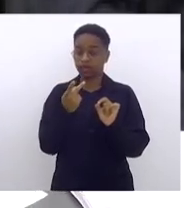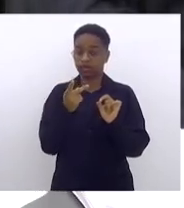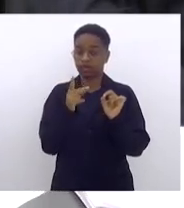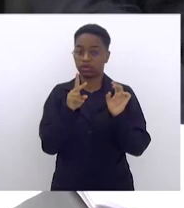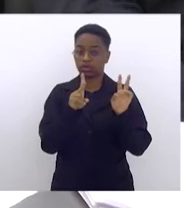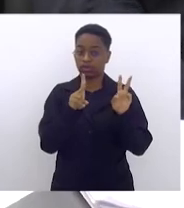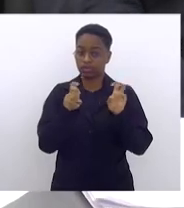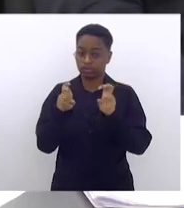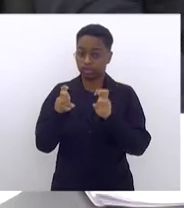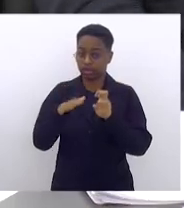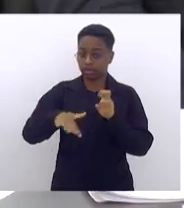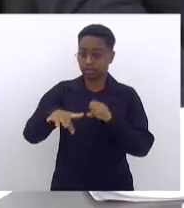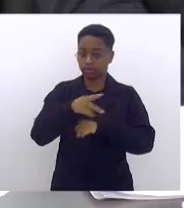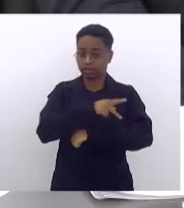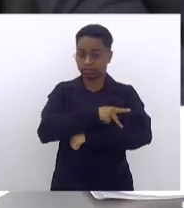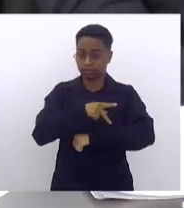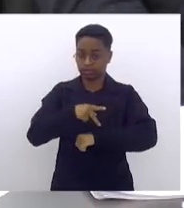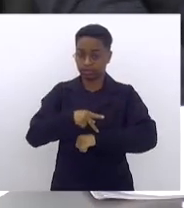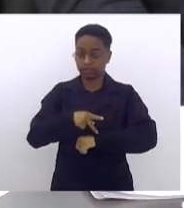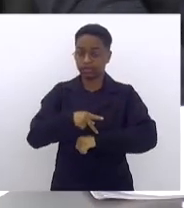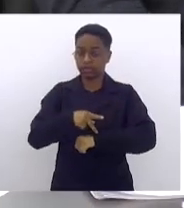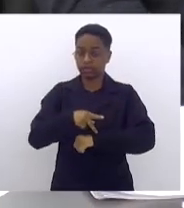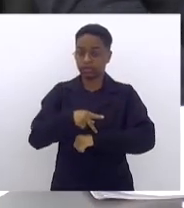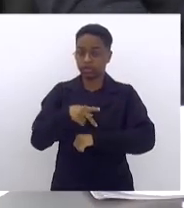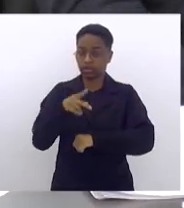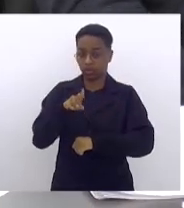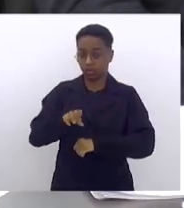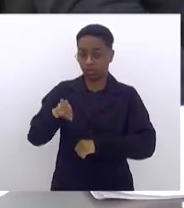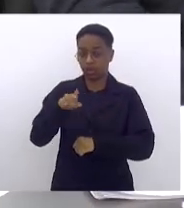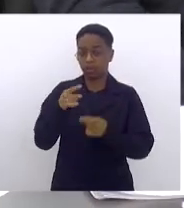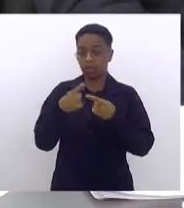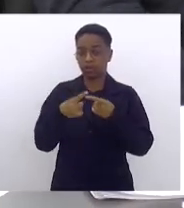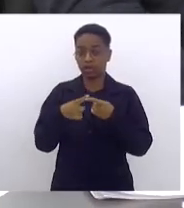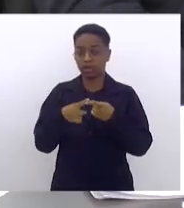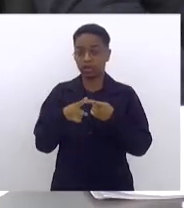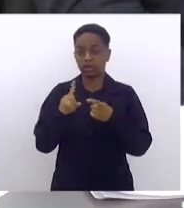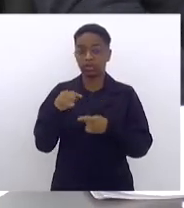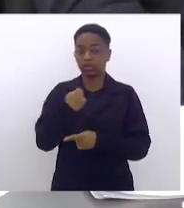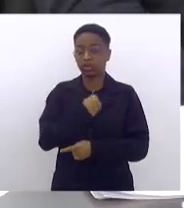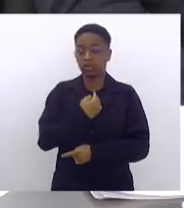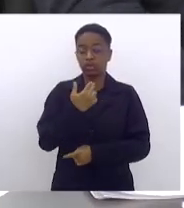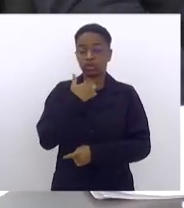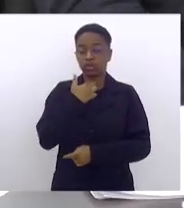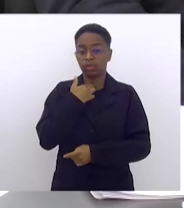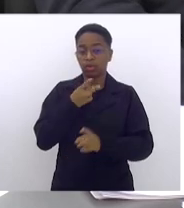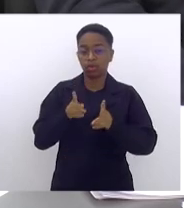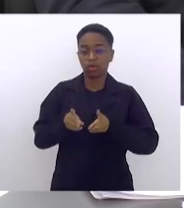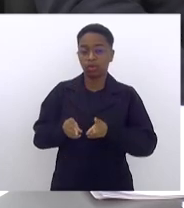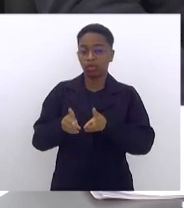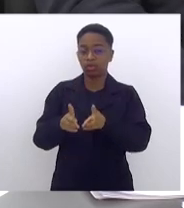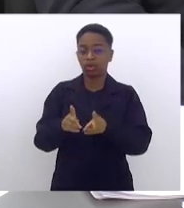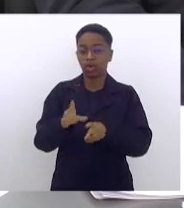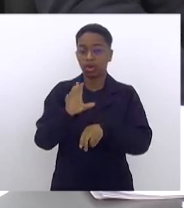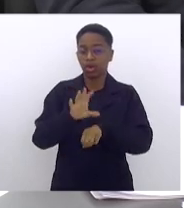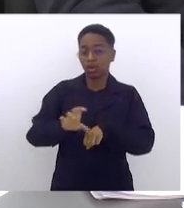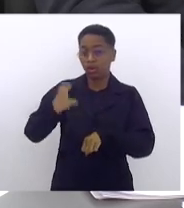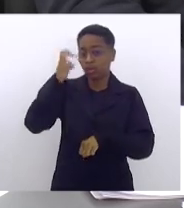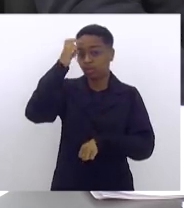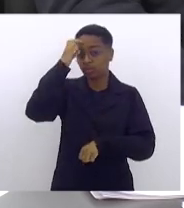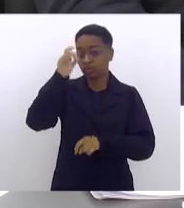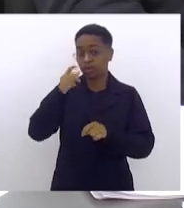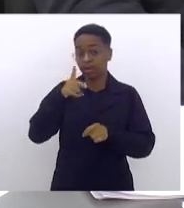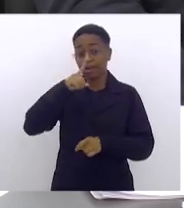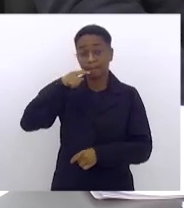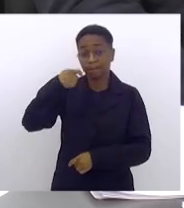não é, pedagogicamente, para que a gente não permaneça com essa cultura do machismo que muitas das vezes